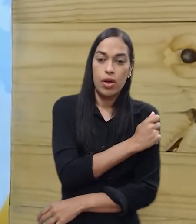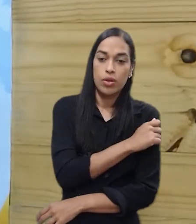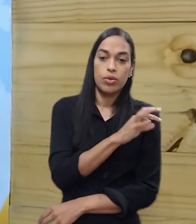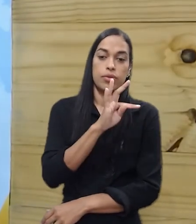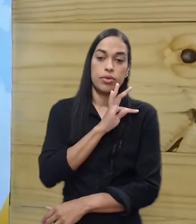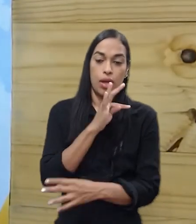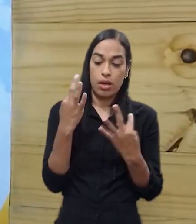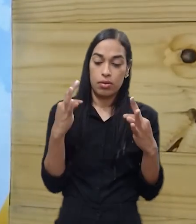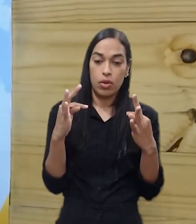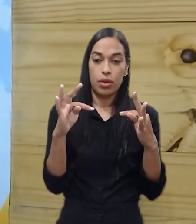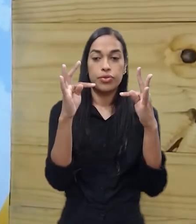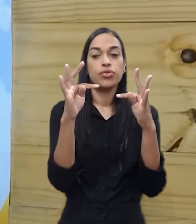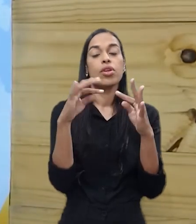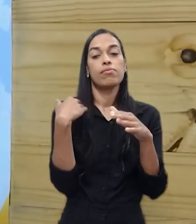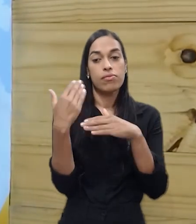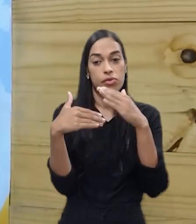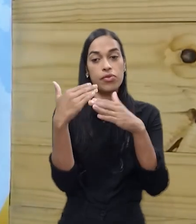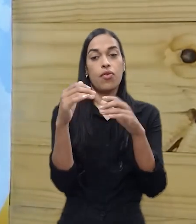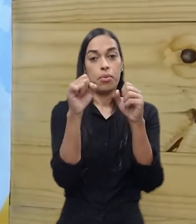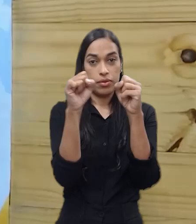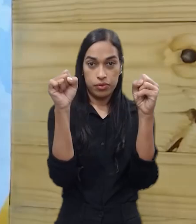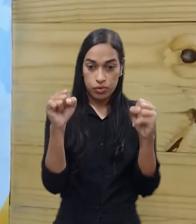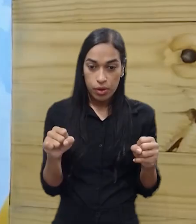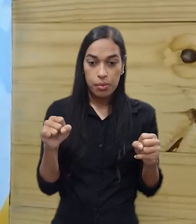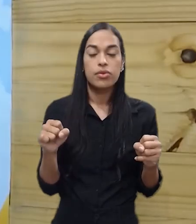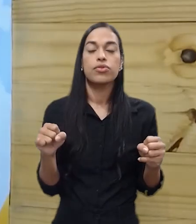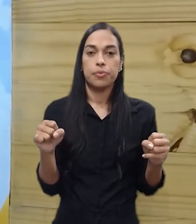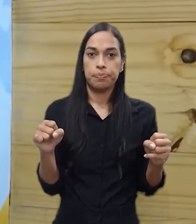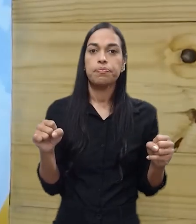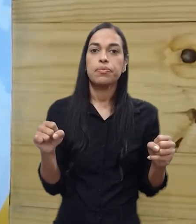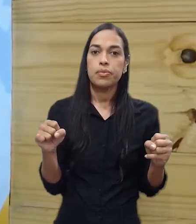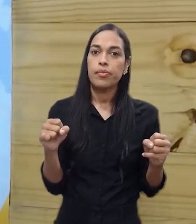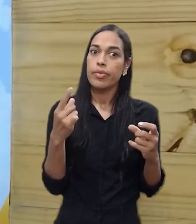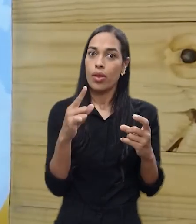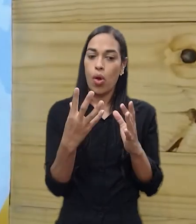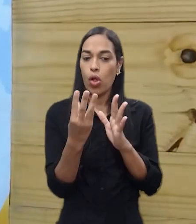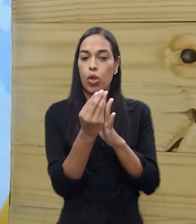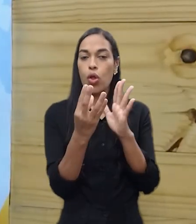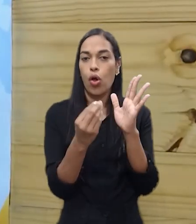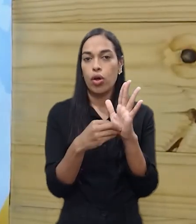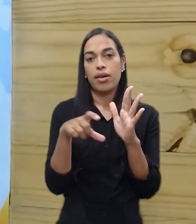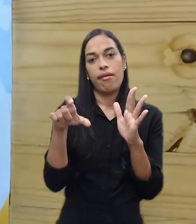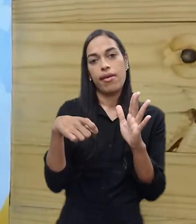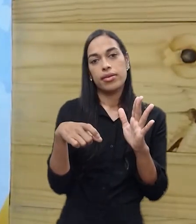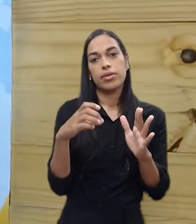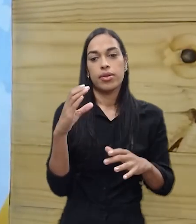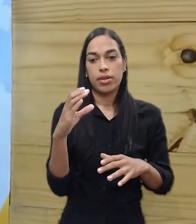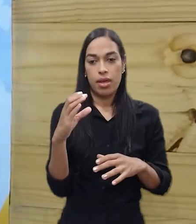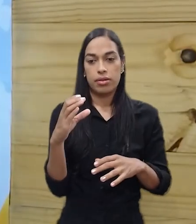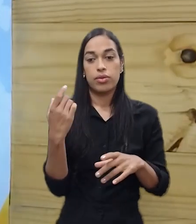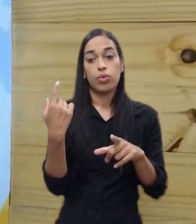de tecnologia, de desenvolvimento de sistemas, para não cadastrar e ter um maior cuidado, a não ser que vocês